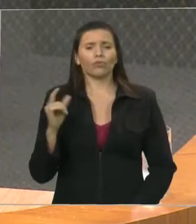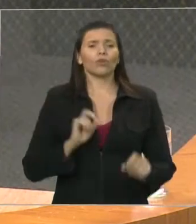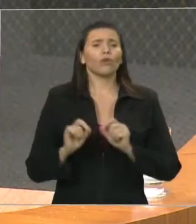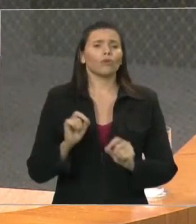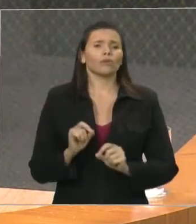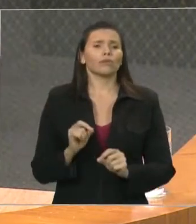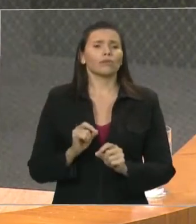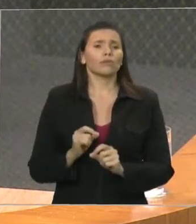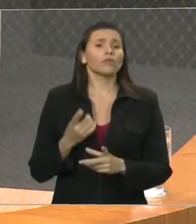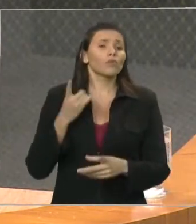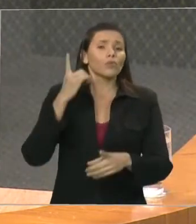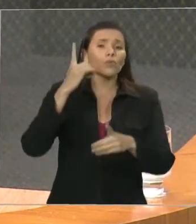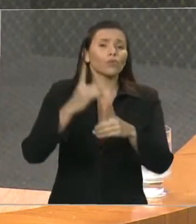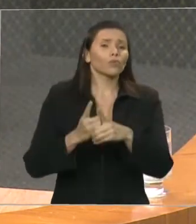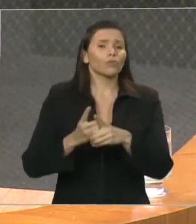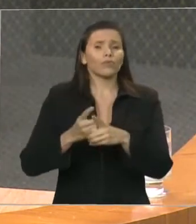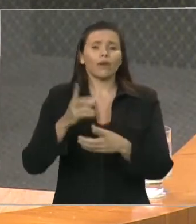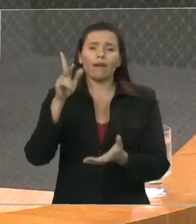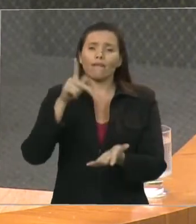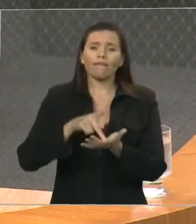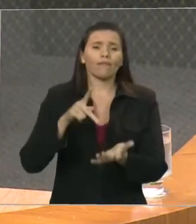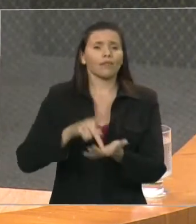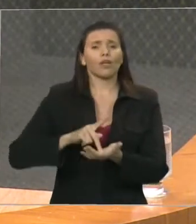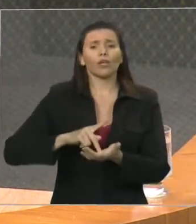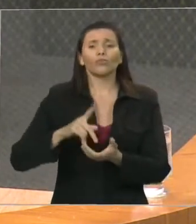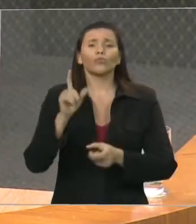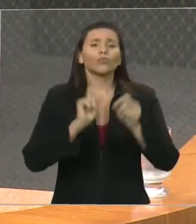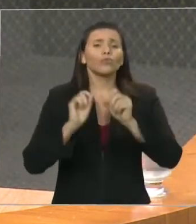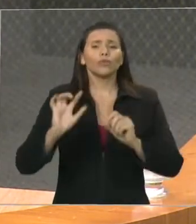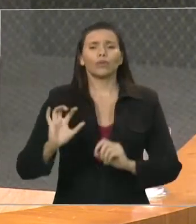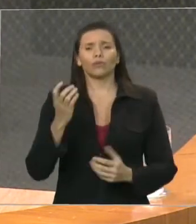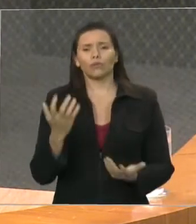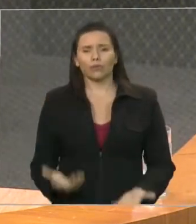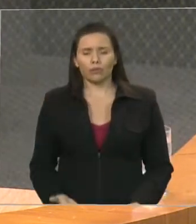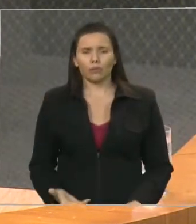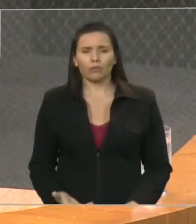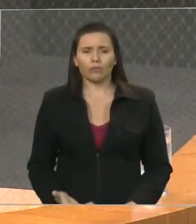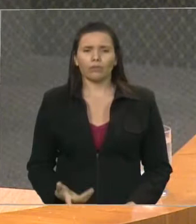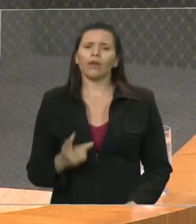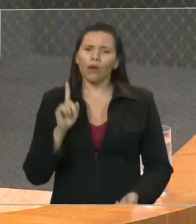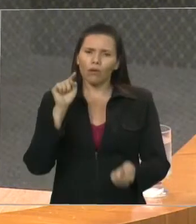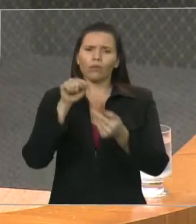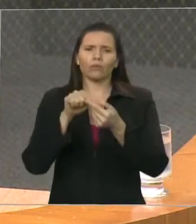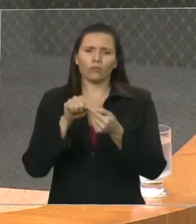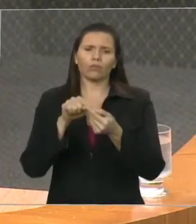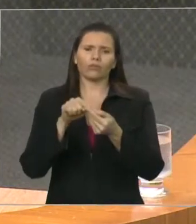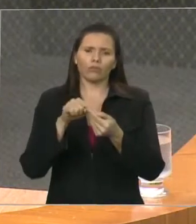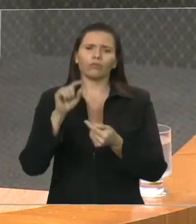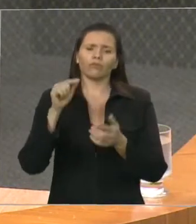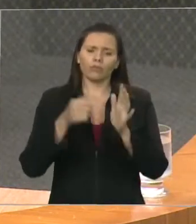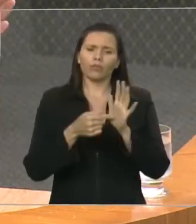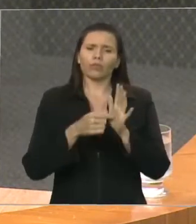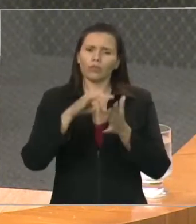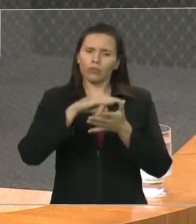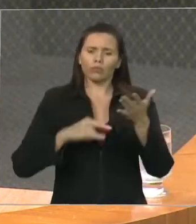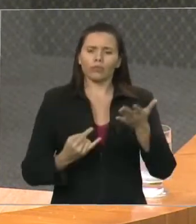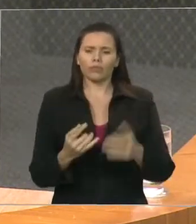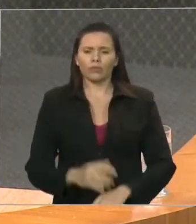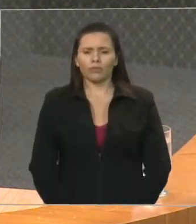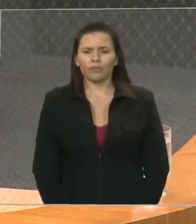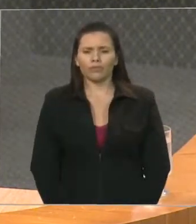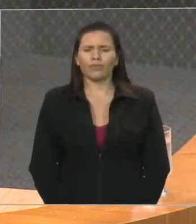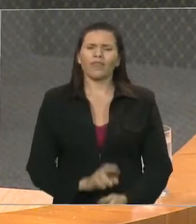a verdade, descobrir o que aconteceu. Depois que essa história veio à tona, muitas versões já